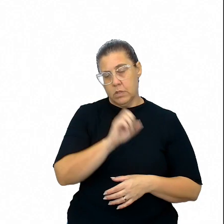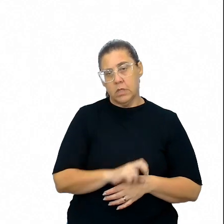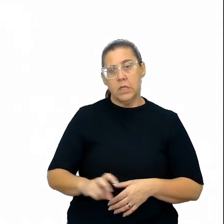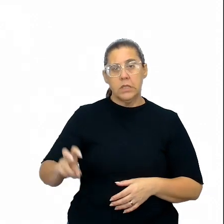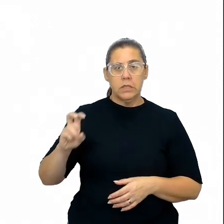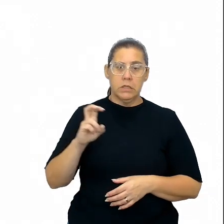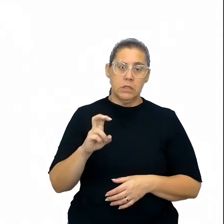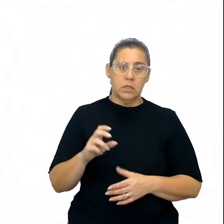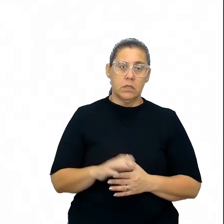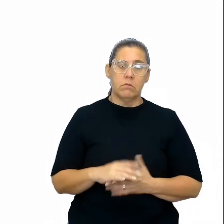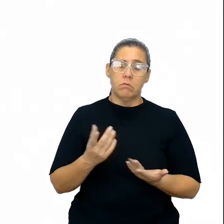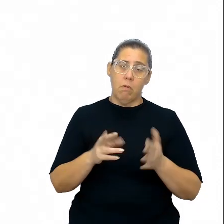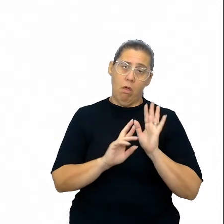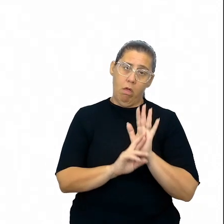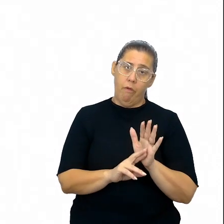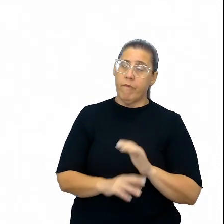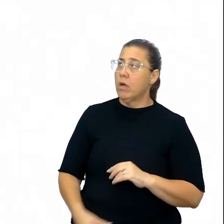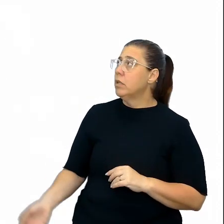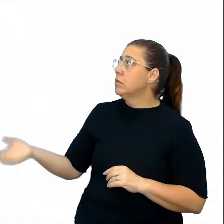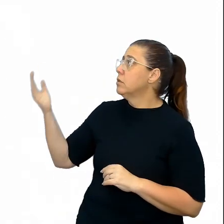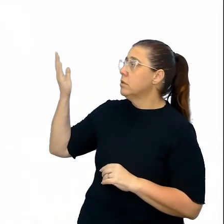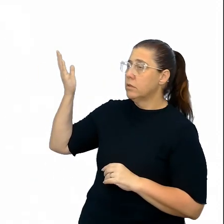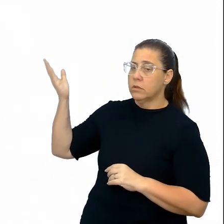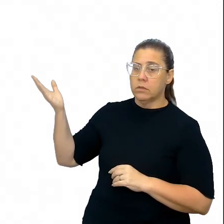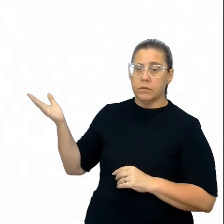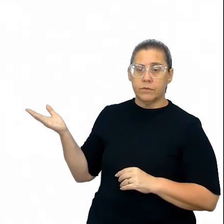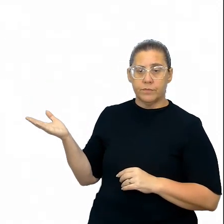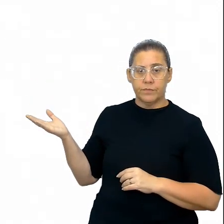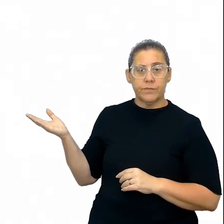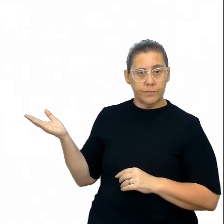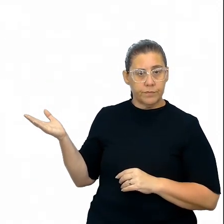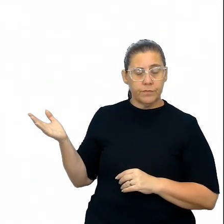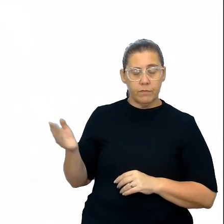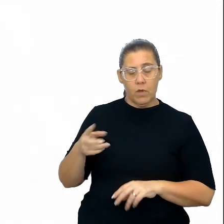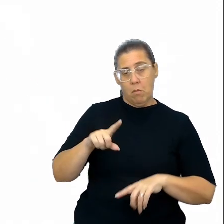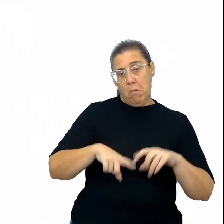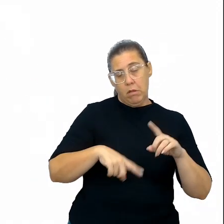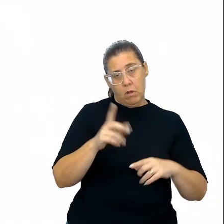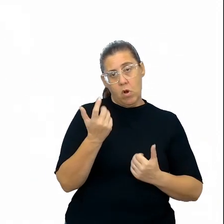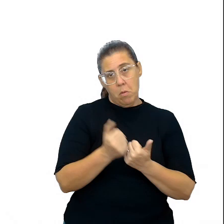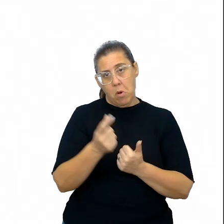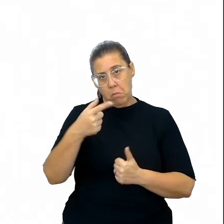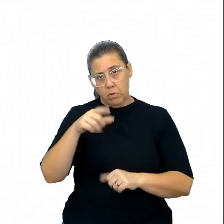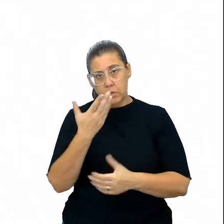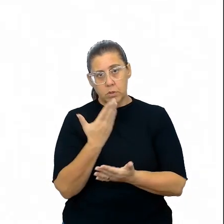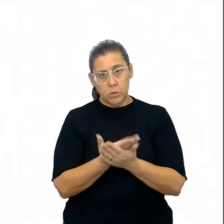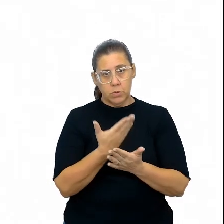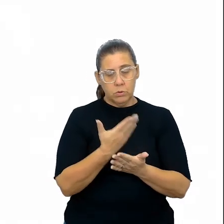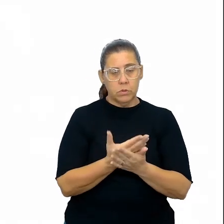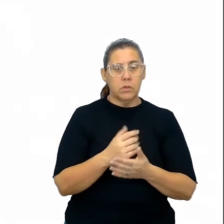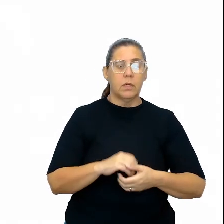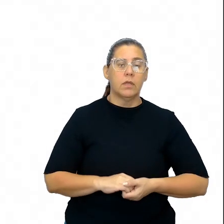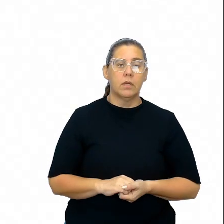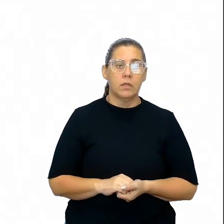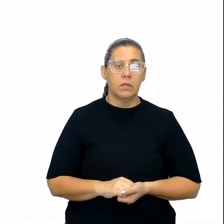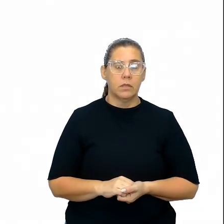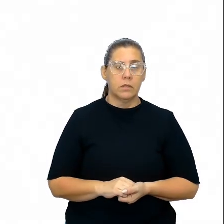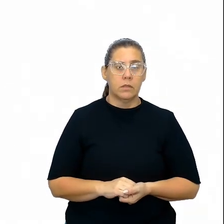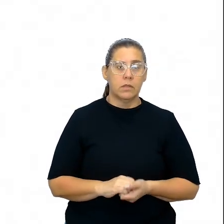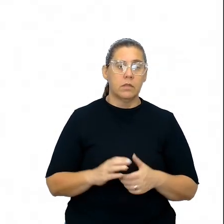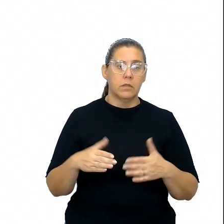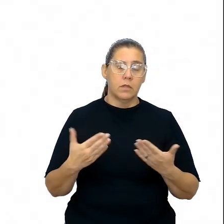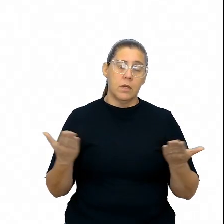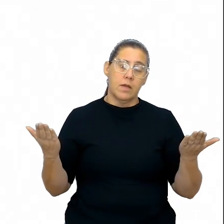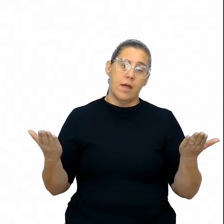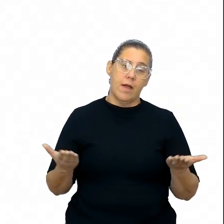Bom, as nossas referências que vocês já conhecem, está lá com material de apoio para vocês estudarem, dar mais ênfase aí. E aí, eu